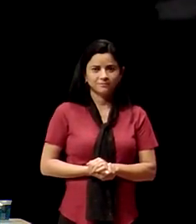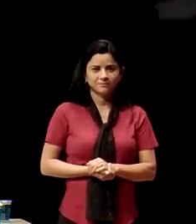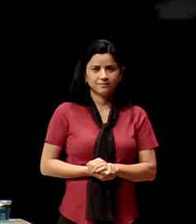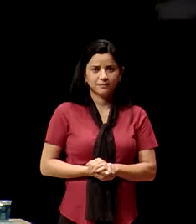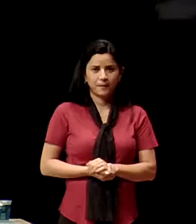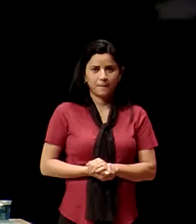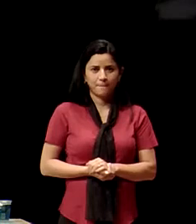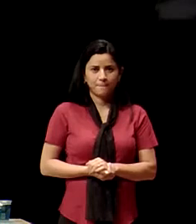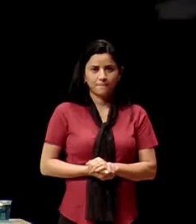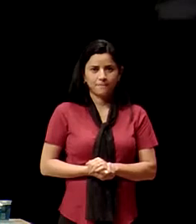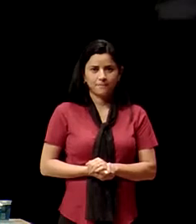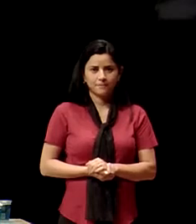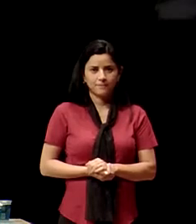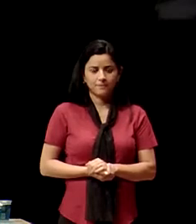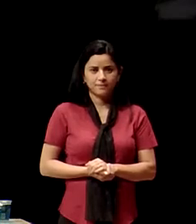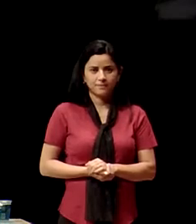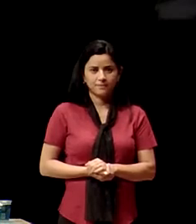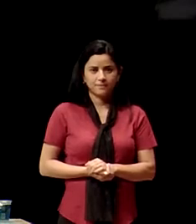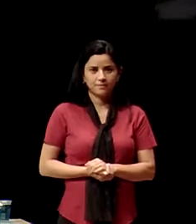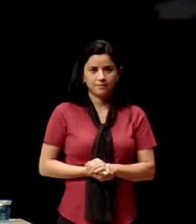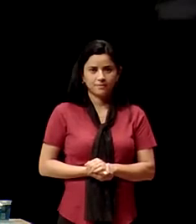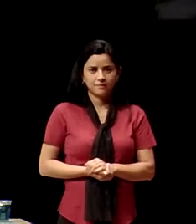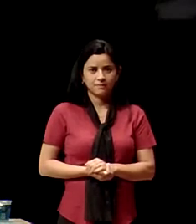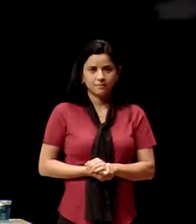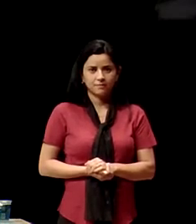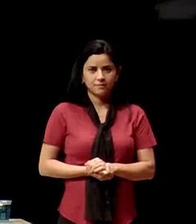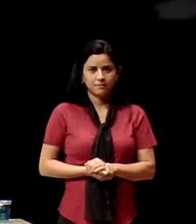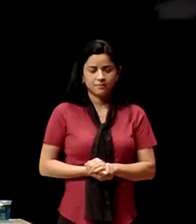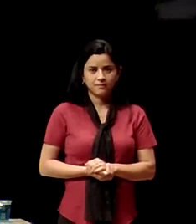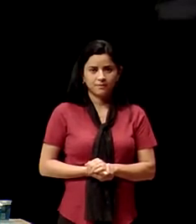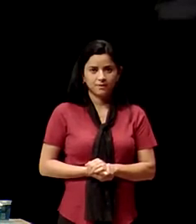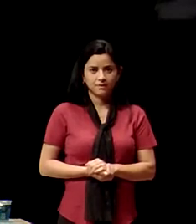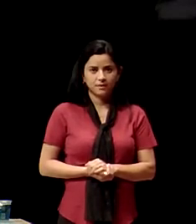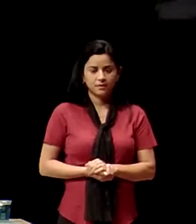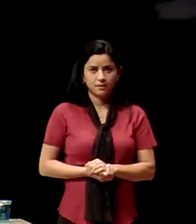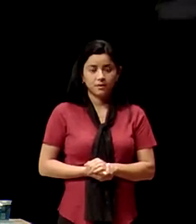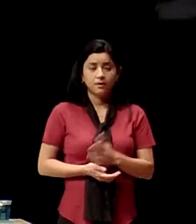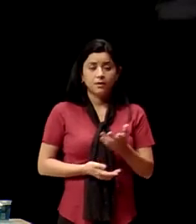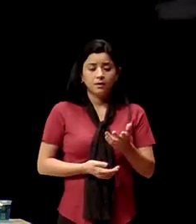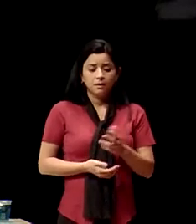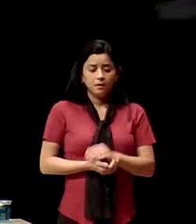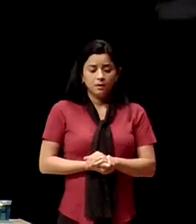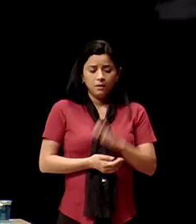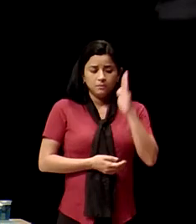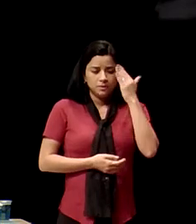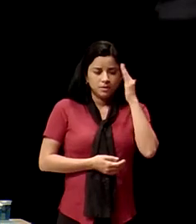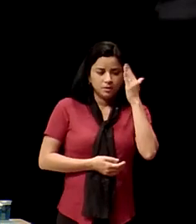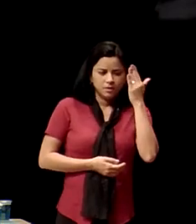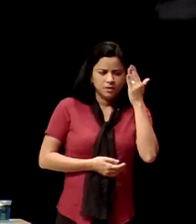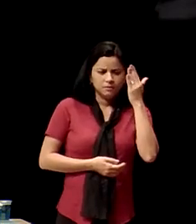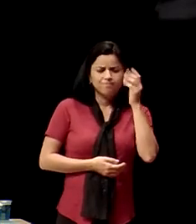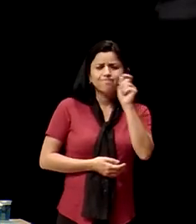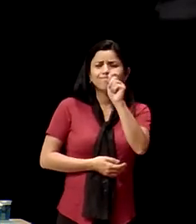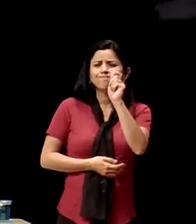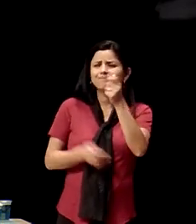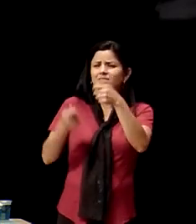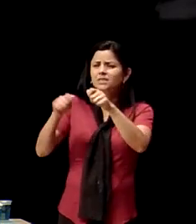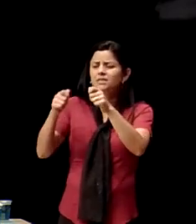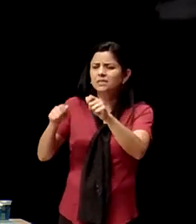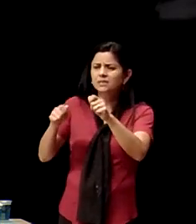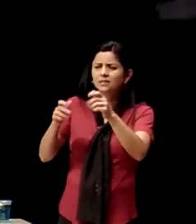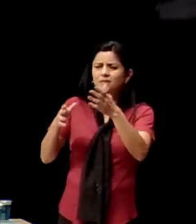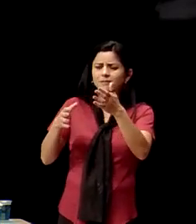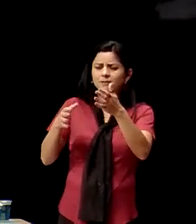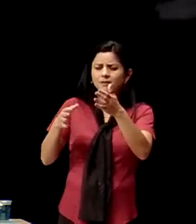is needed at welfare and educational work in general. Entendendo no que precisa ser feito